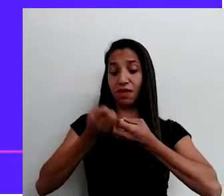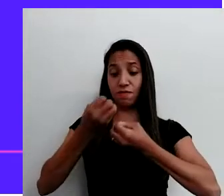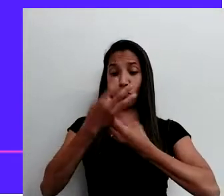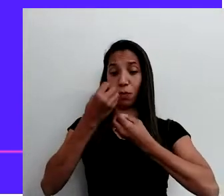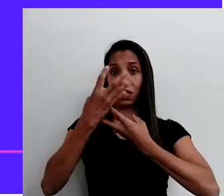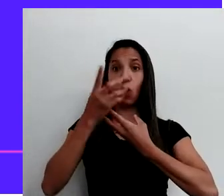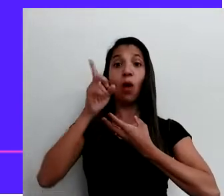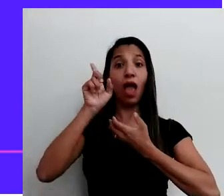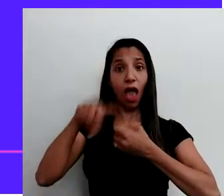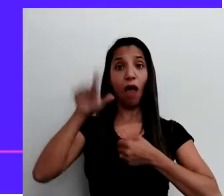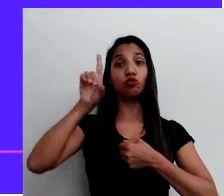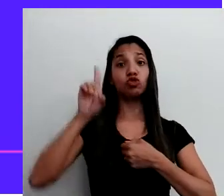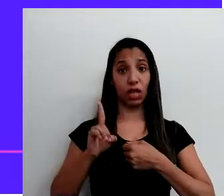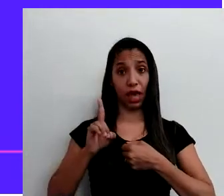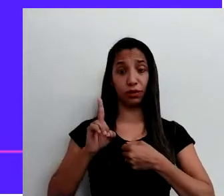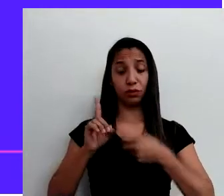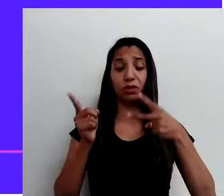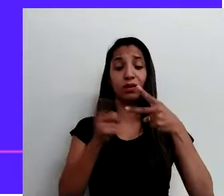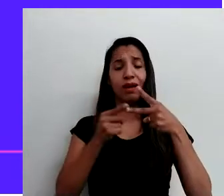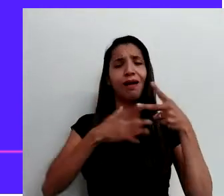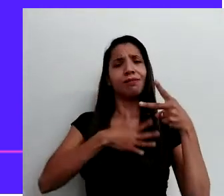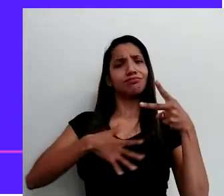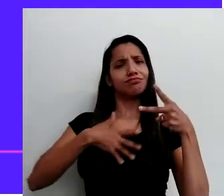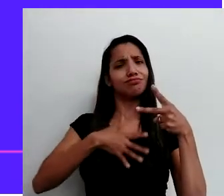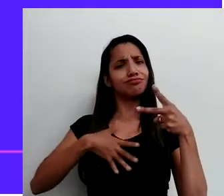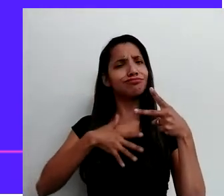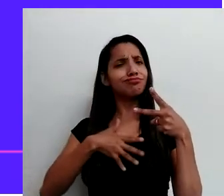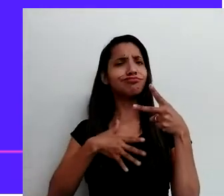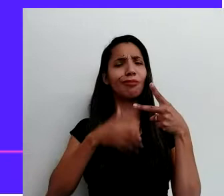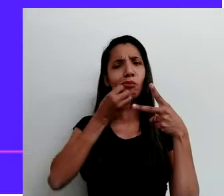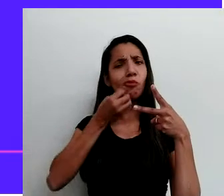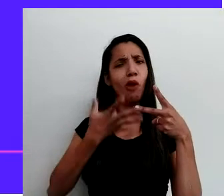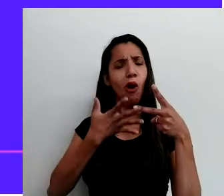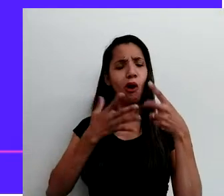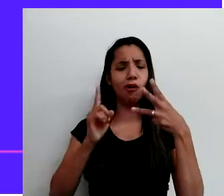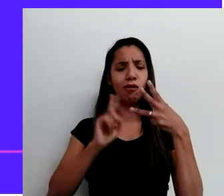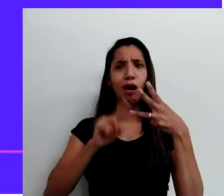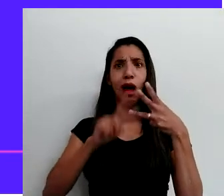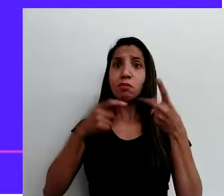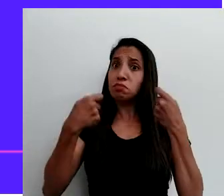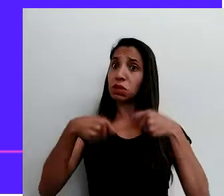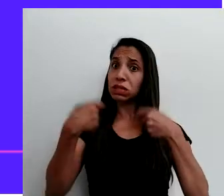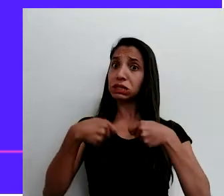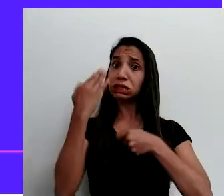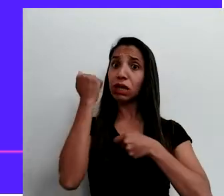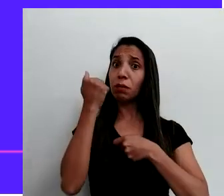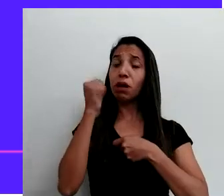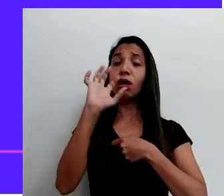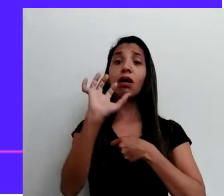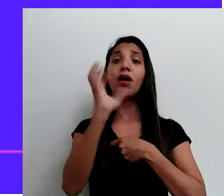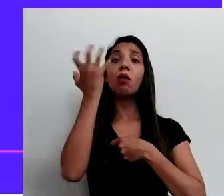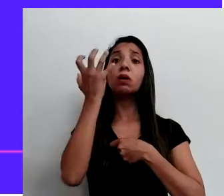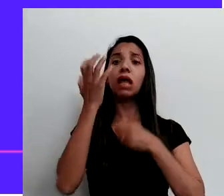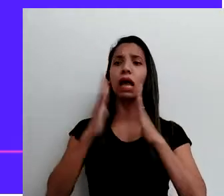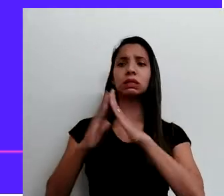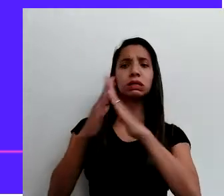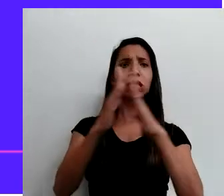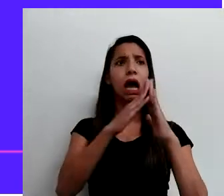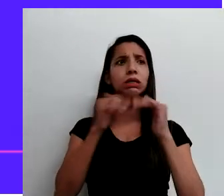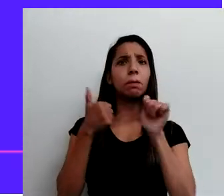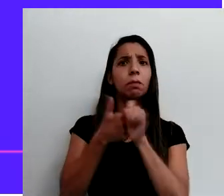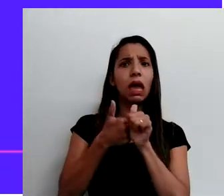você saber o que está acontecendo com a sua vizinhança, com a sua cidade, seu país e com o mundo.